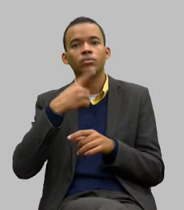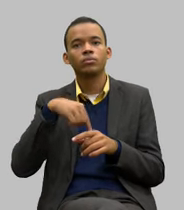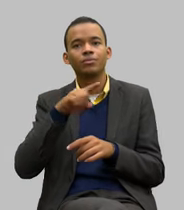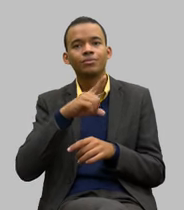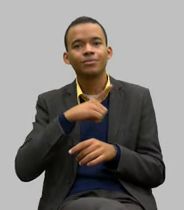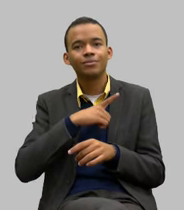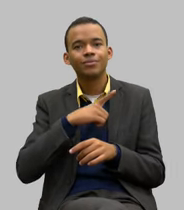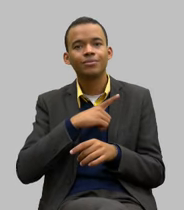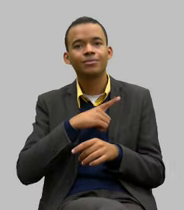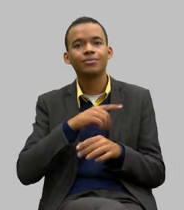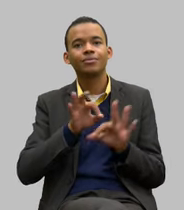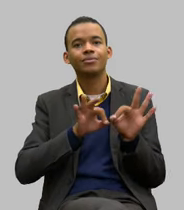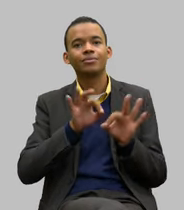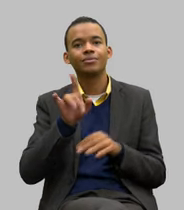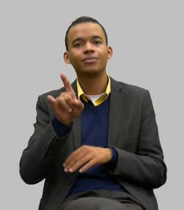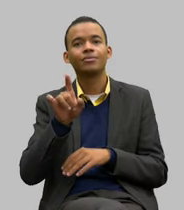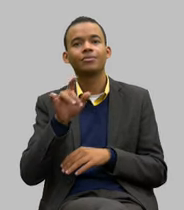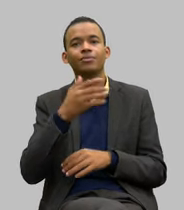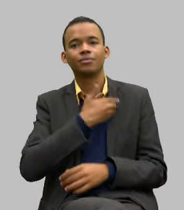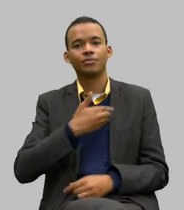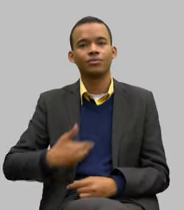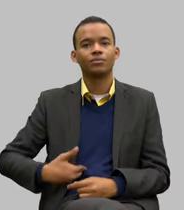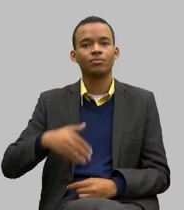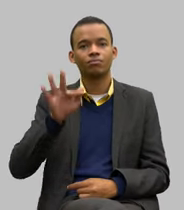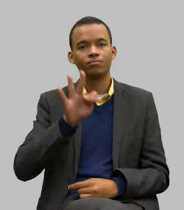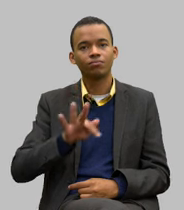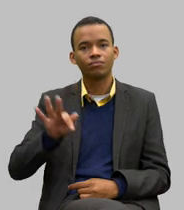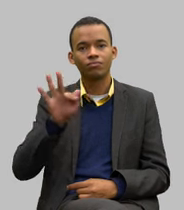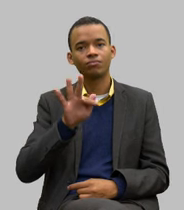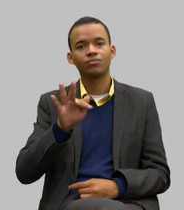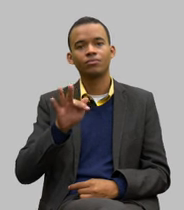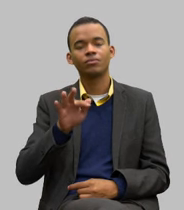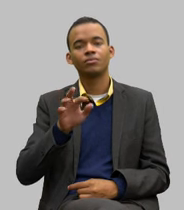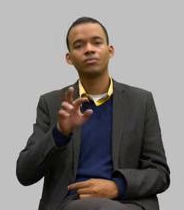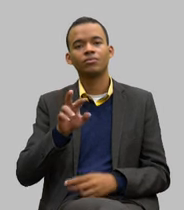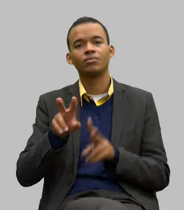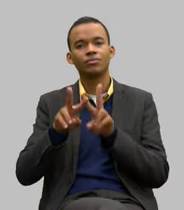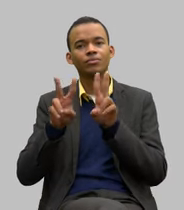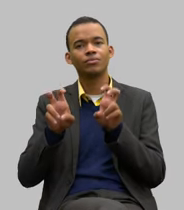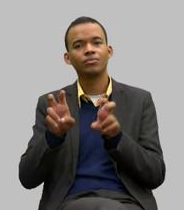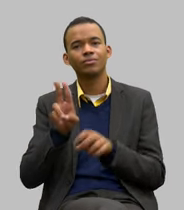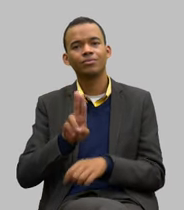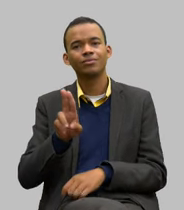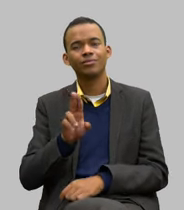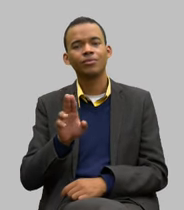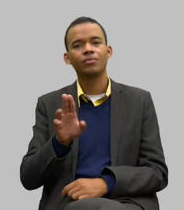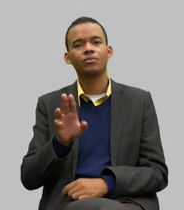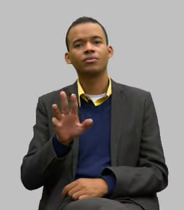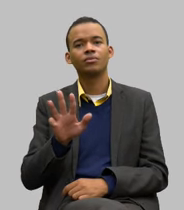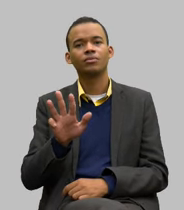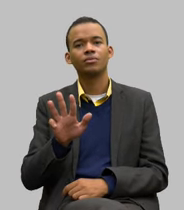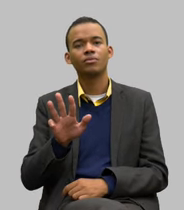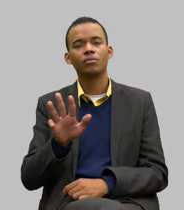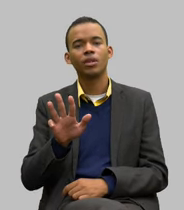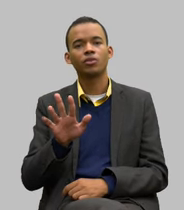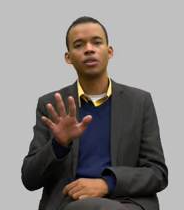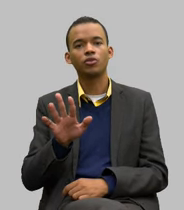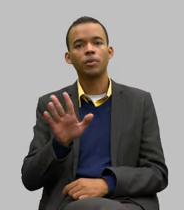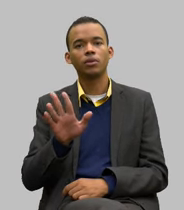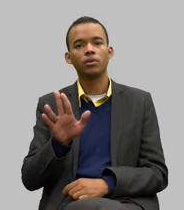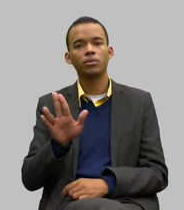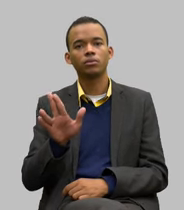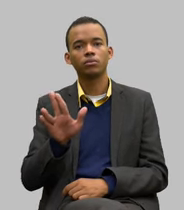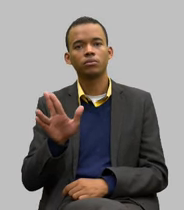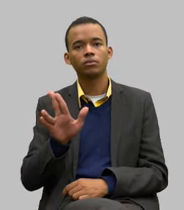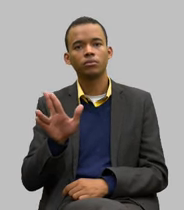isso foi só uma porta de entrada porque pelo pelo discurso do ministro dias tofoli ele liberaria